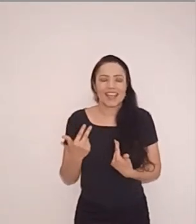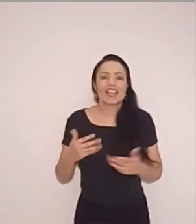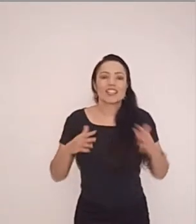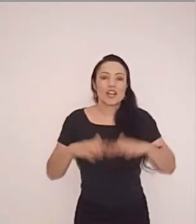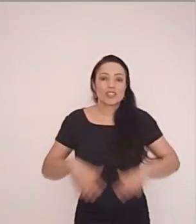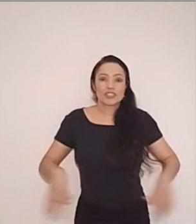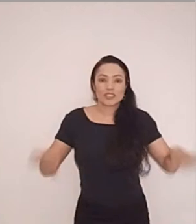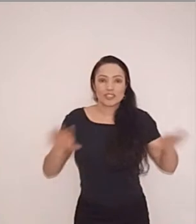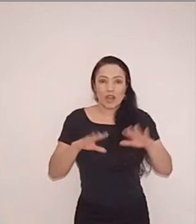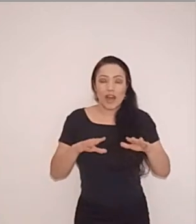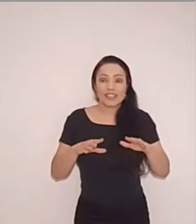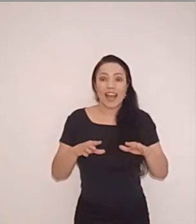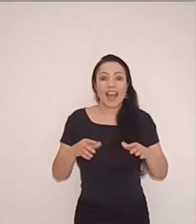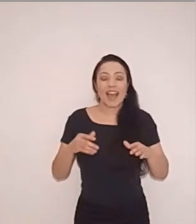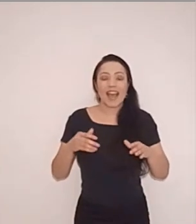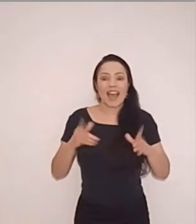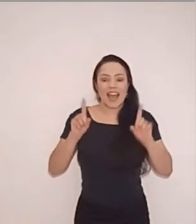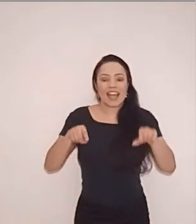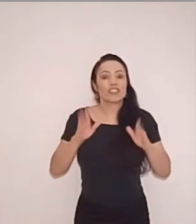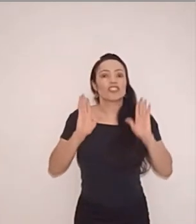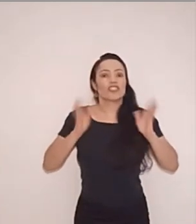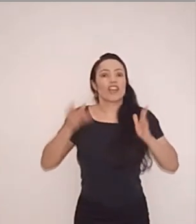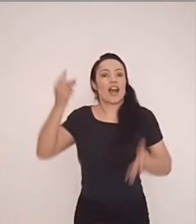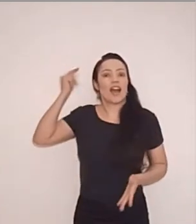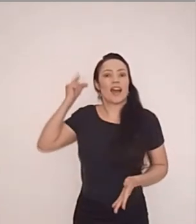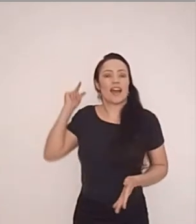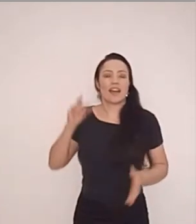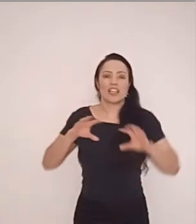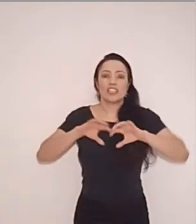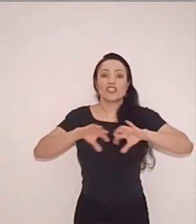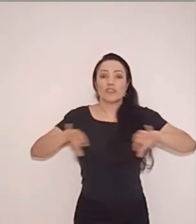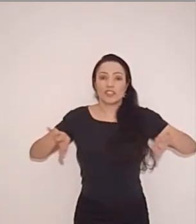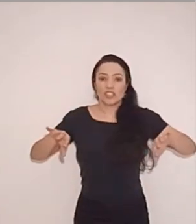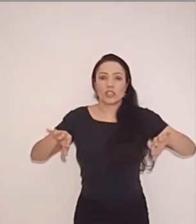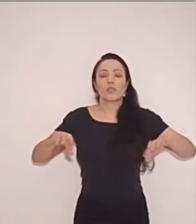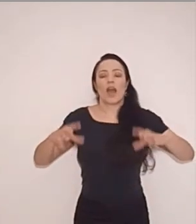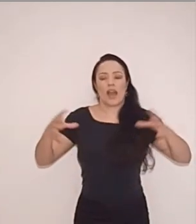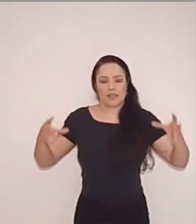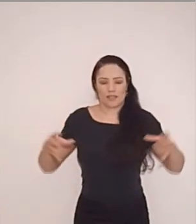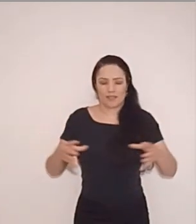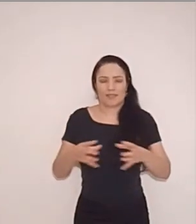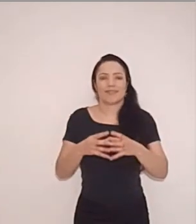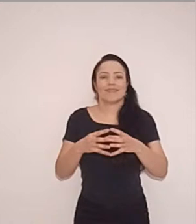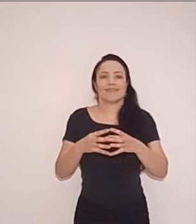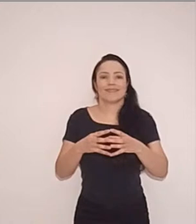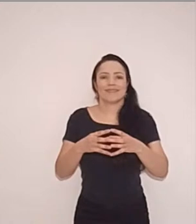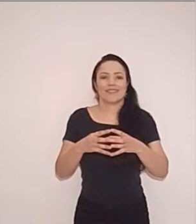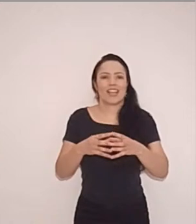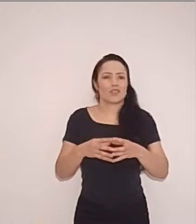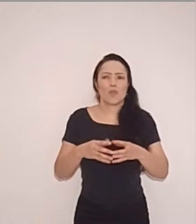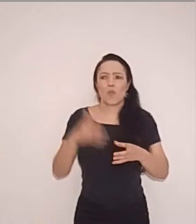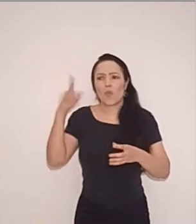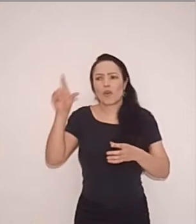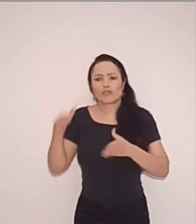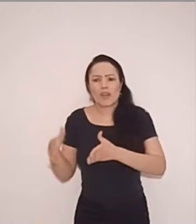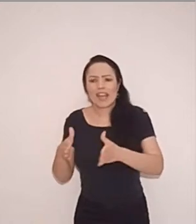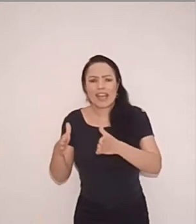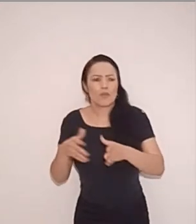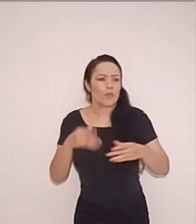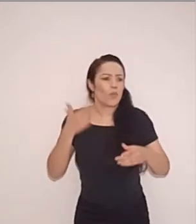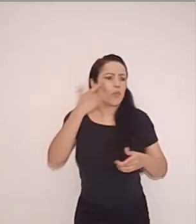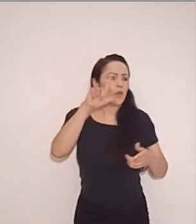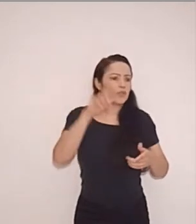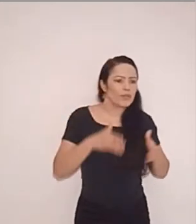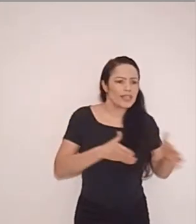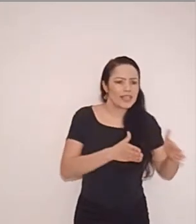do segmentado para o integrado nós somos um Rio Império com outro rio que integra com outros e que pega